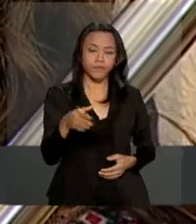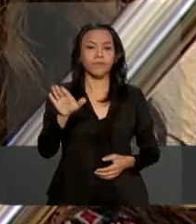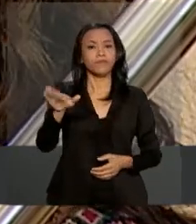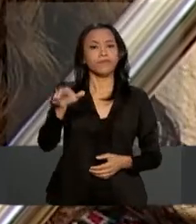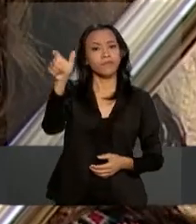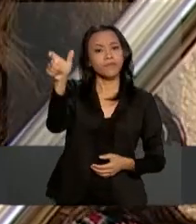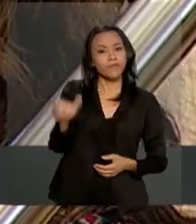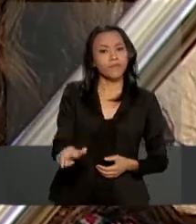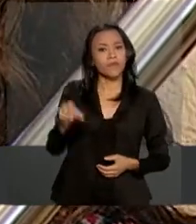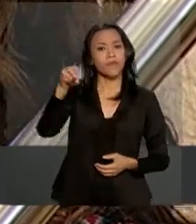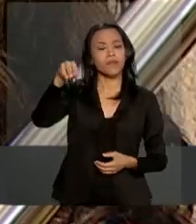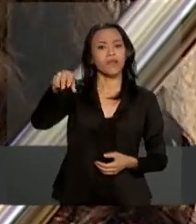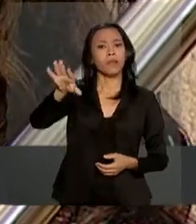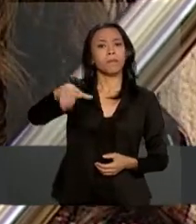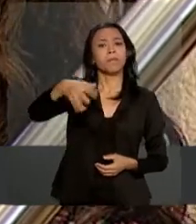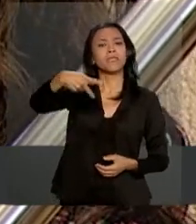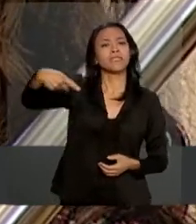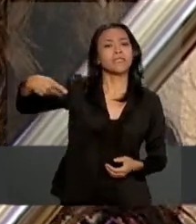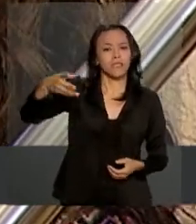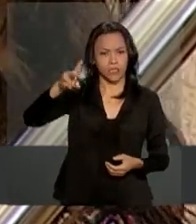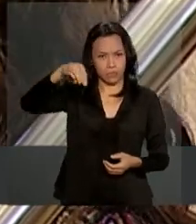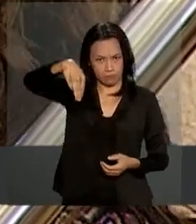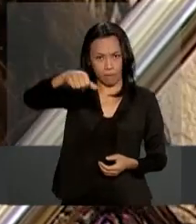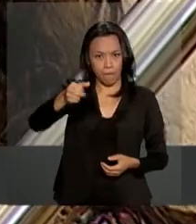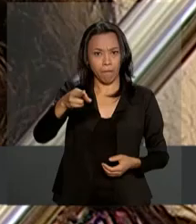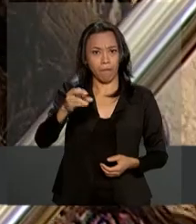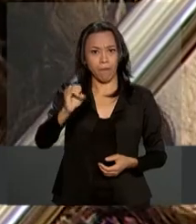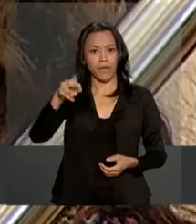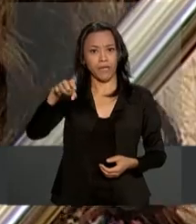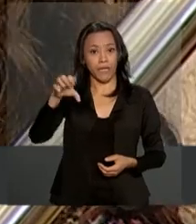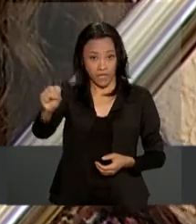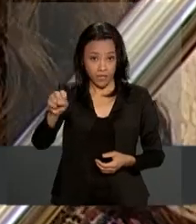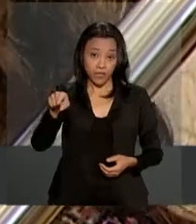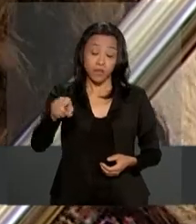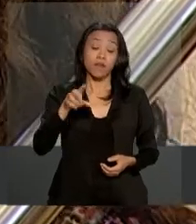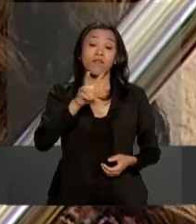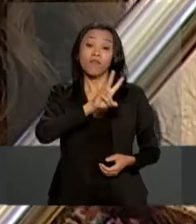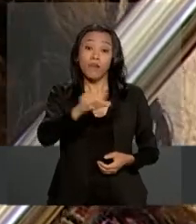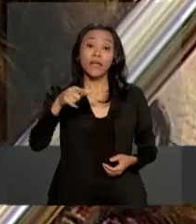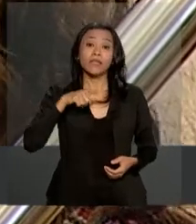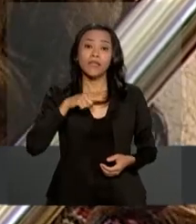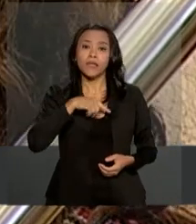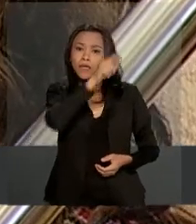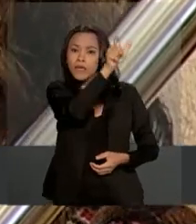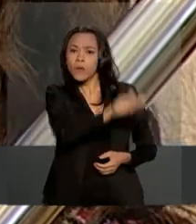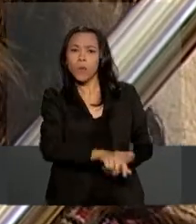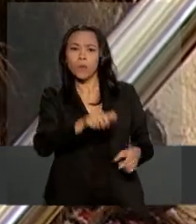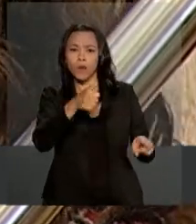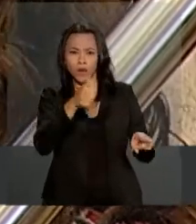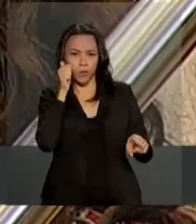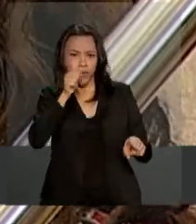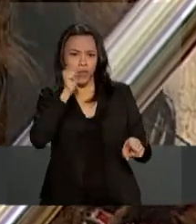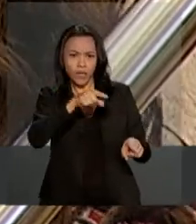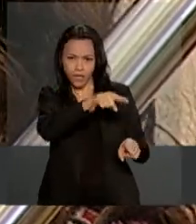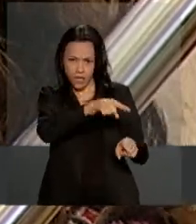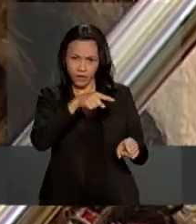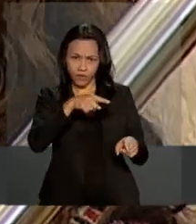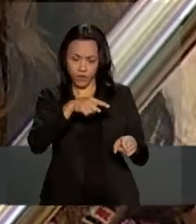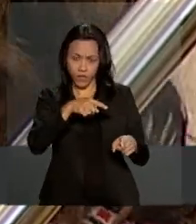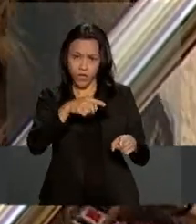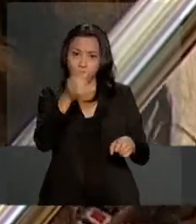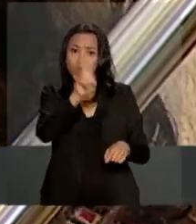marines presidente queria saber se é vai haver alguma reparação do dano da aluna que foi eliminado usando relógio de pulso